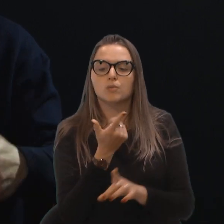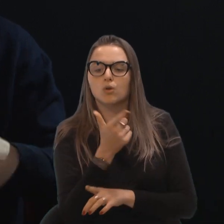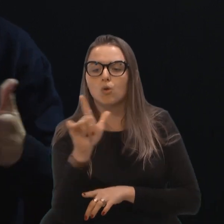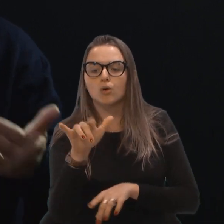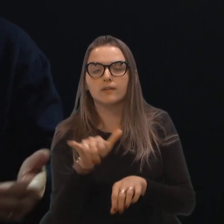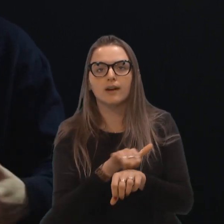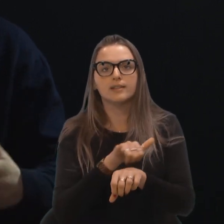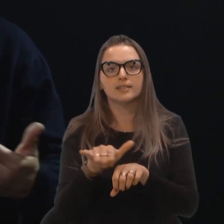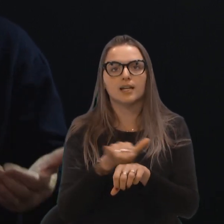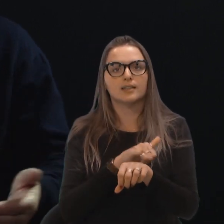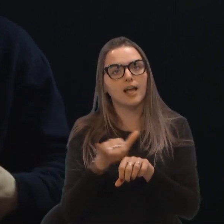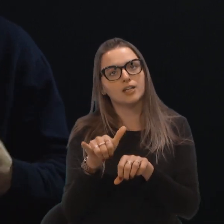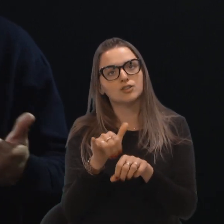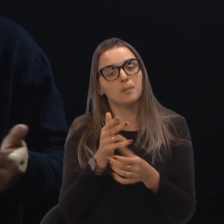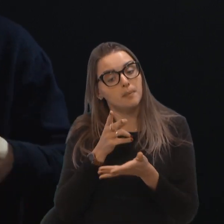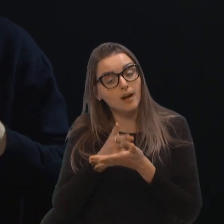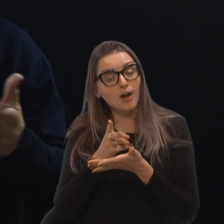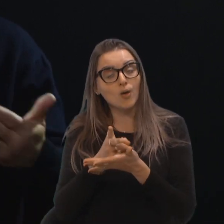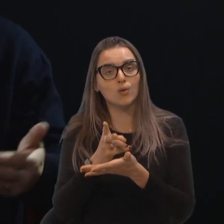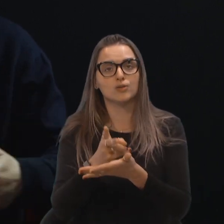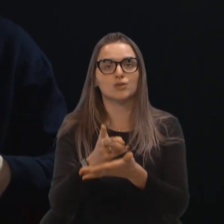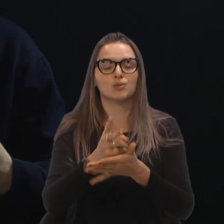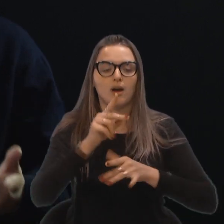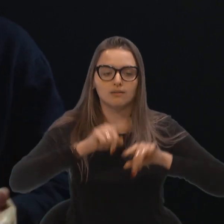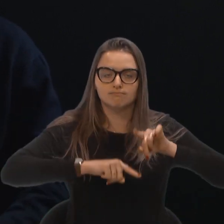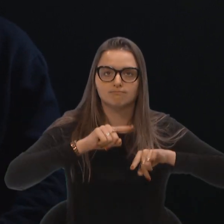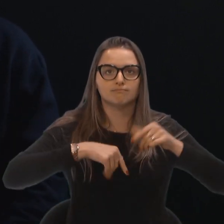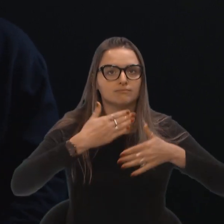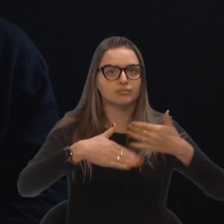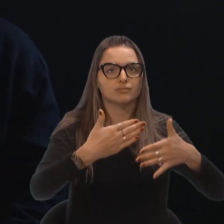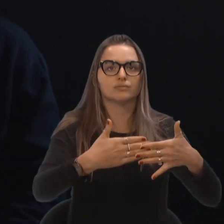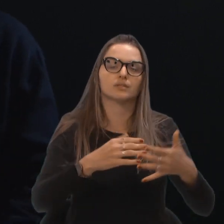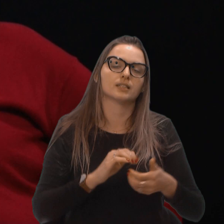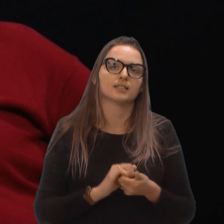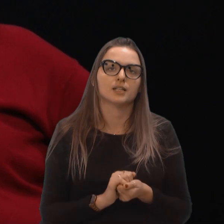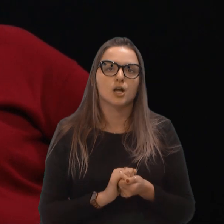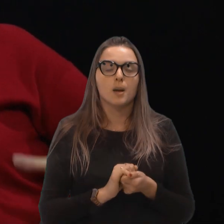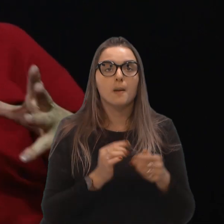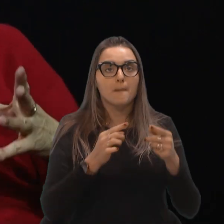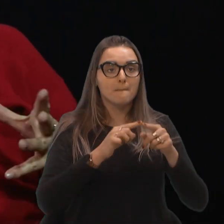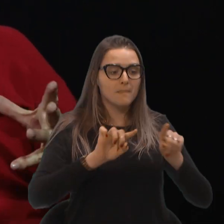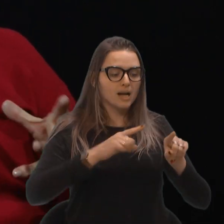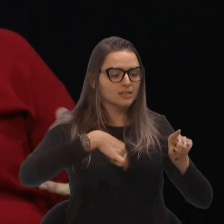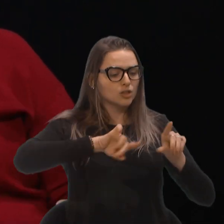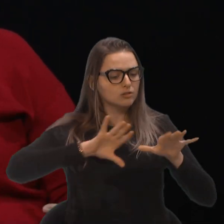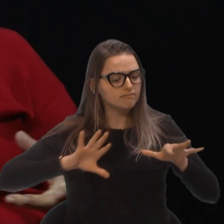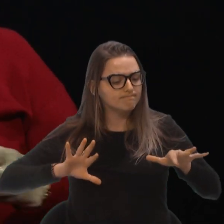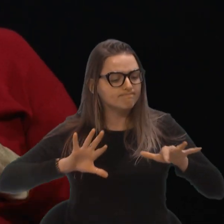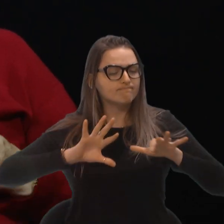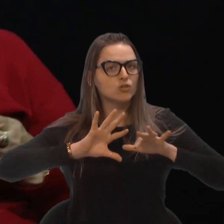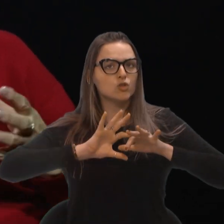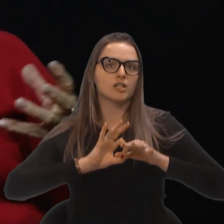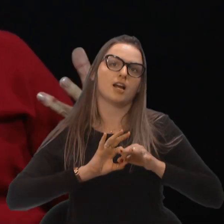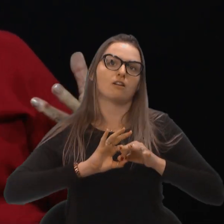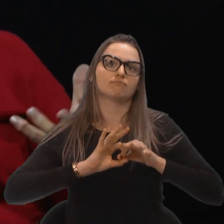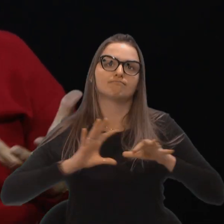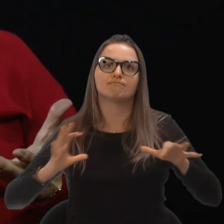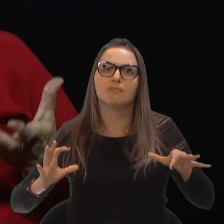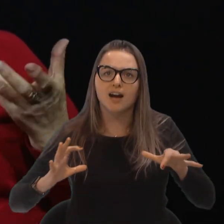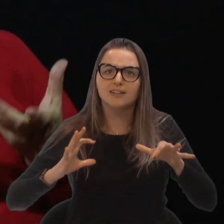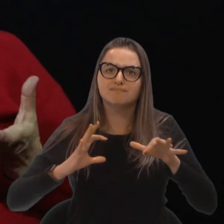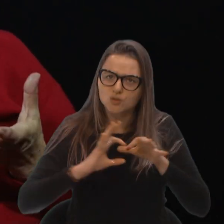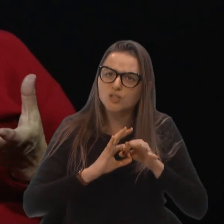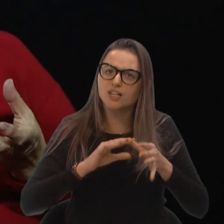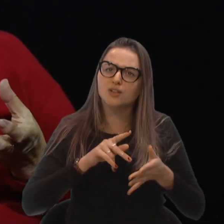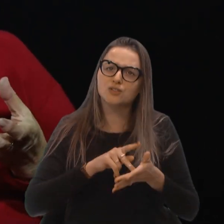encontrou uma maneira, não é, de continuar em atividade. Mas a gente se uniu, ficou